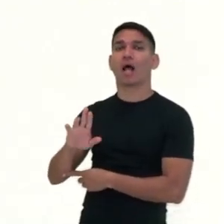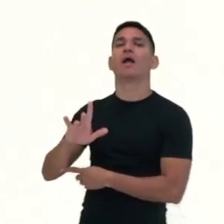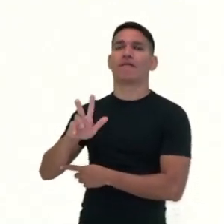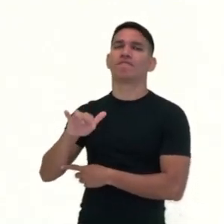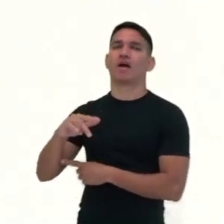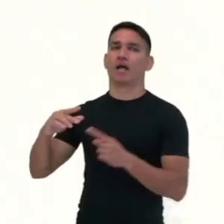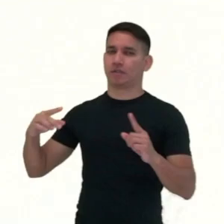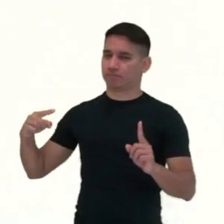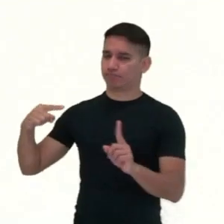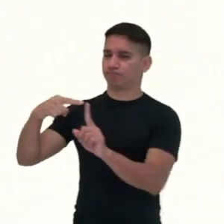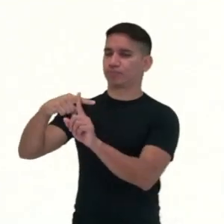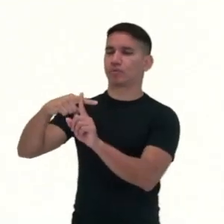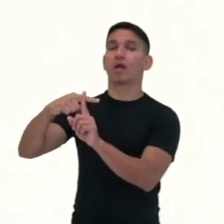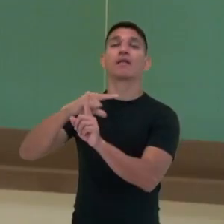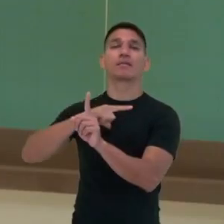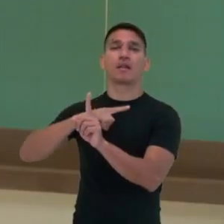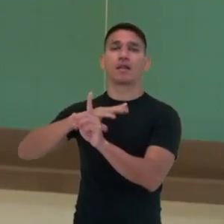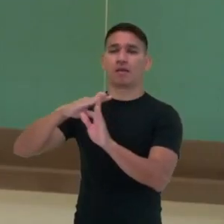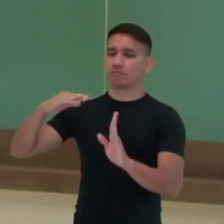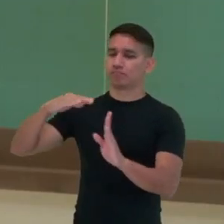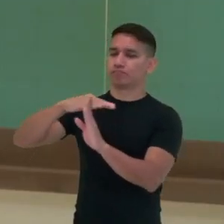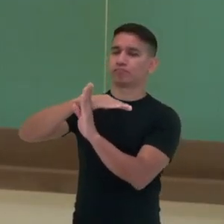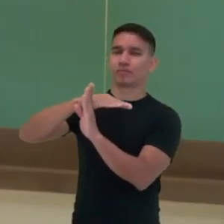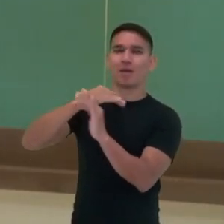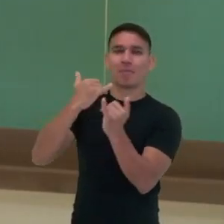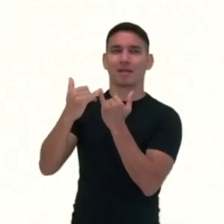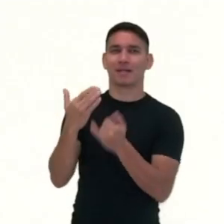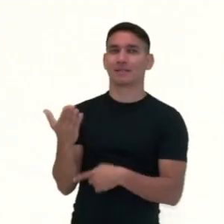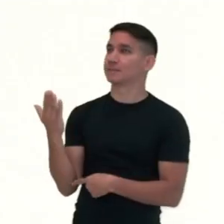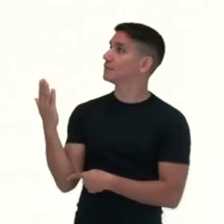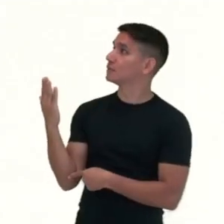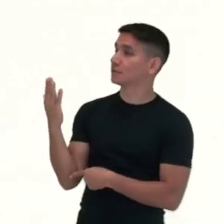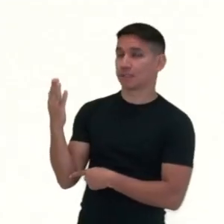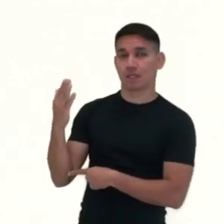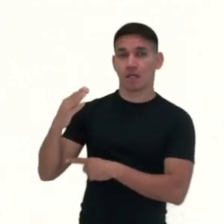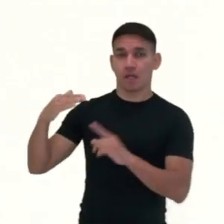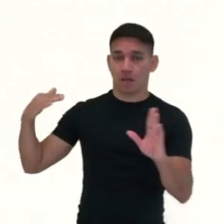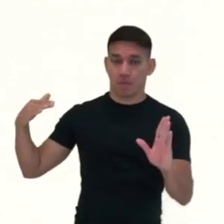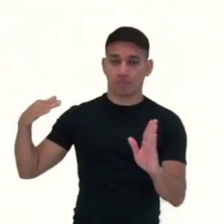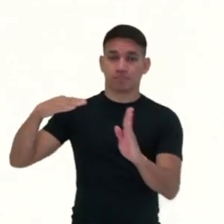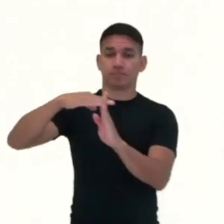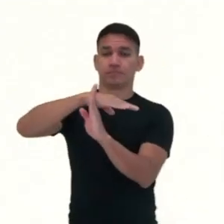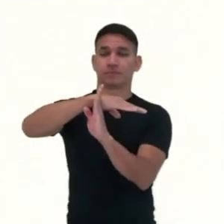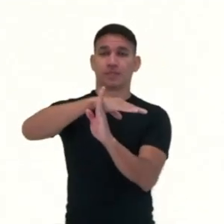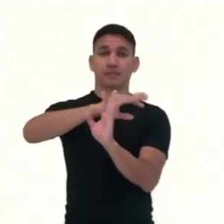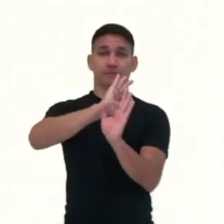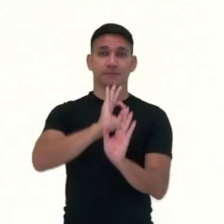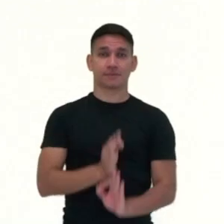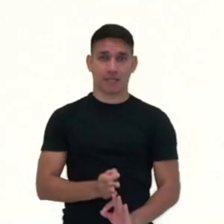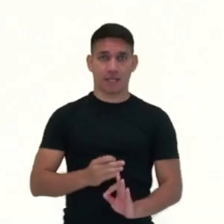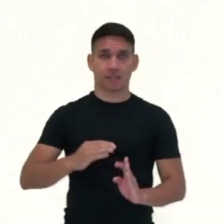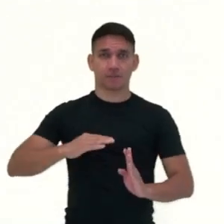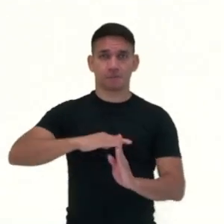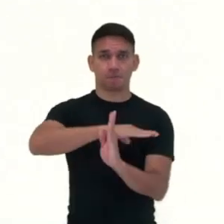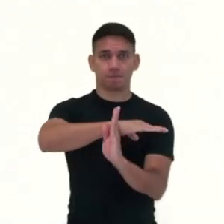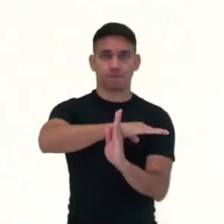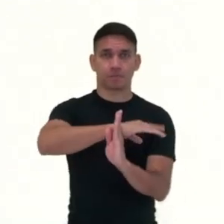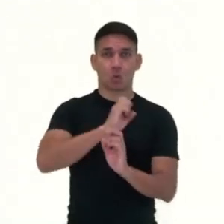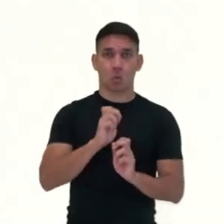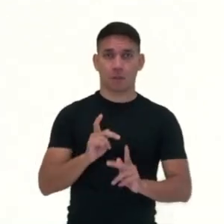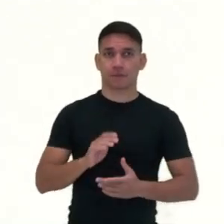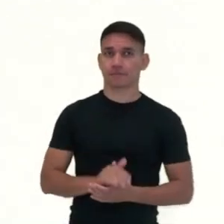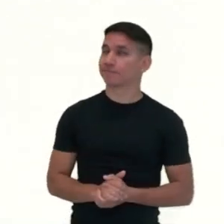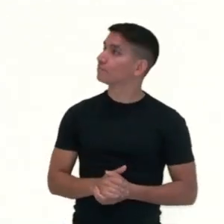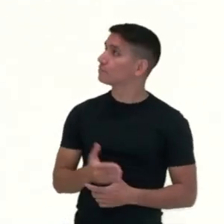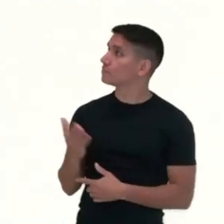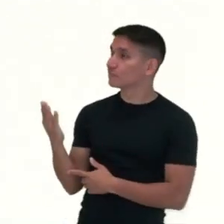bem certinho ali, né? É como se fosse uma cruzinha, né? Então, ela vai formando, ela vai formar bem certinho, tá bom? Uma